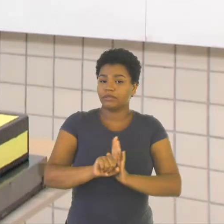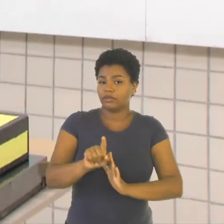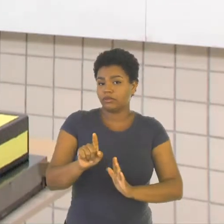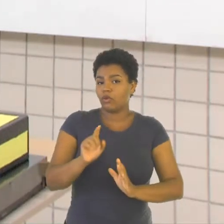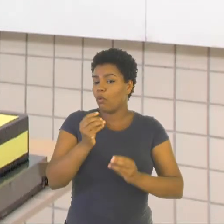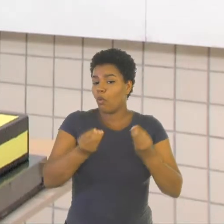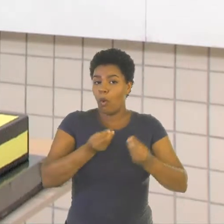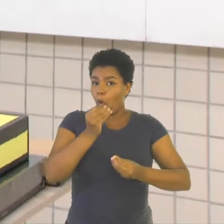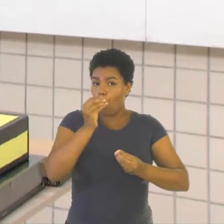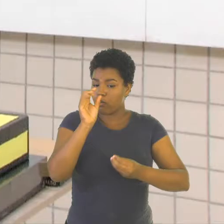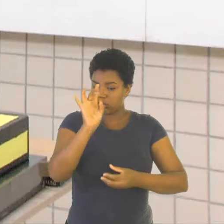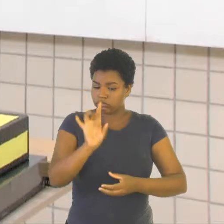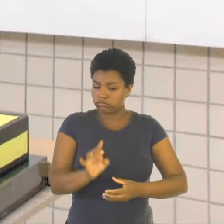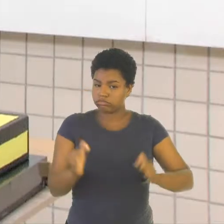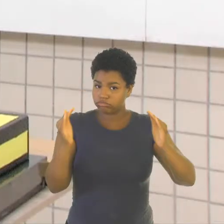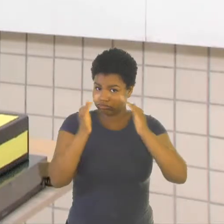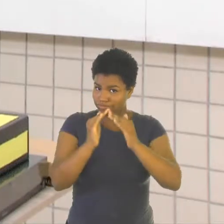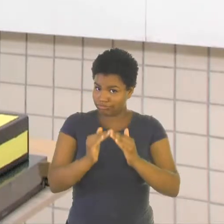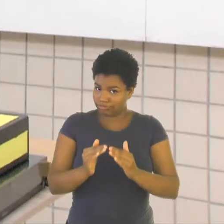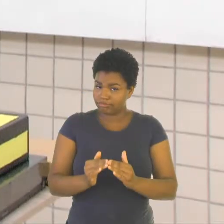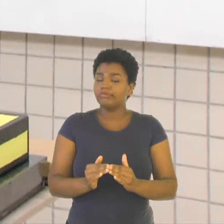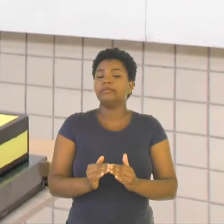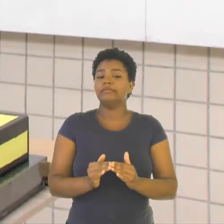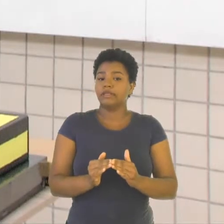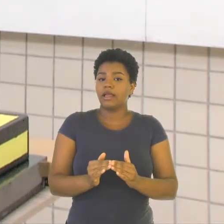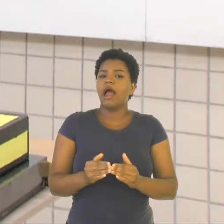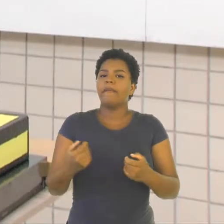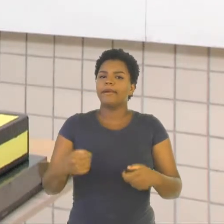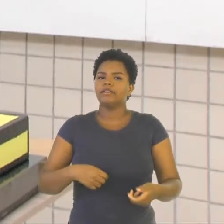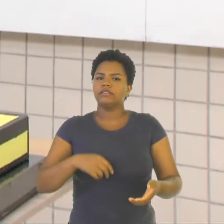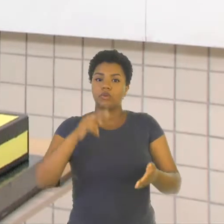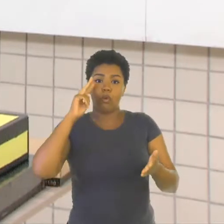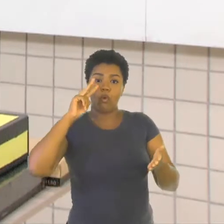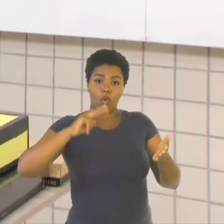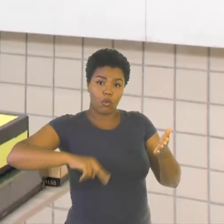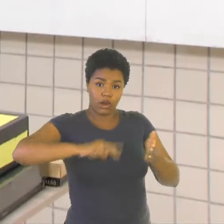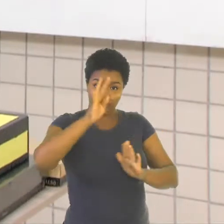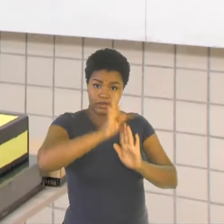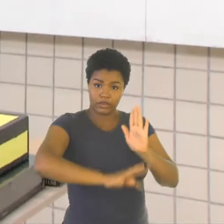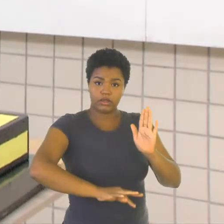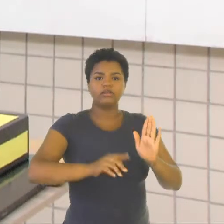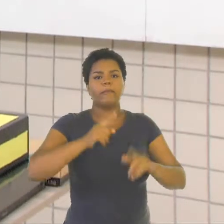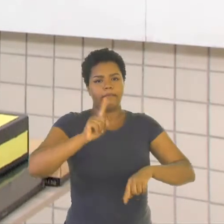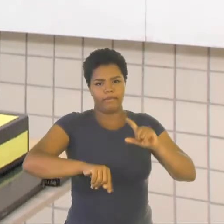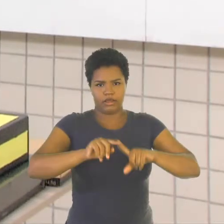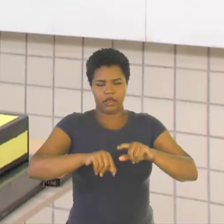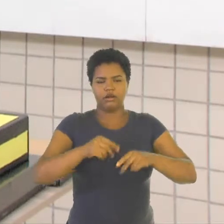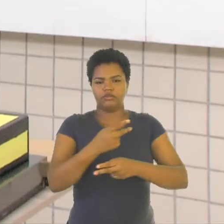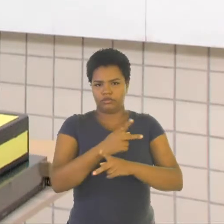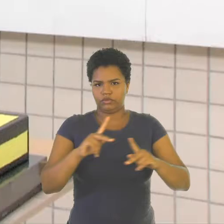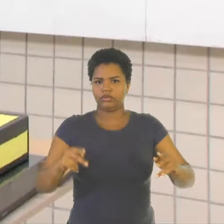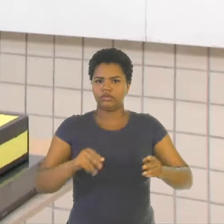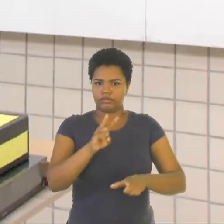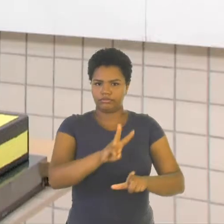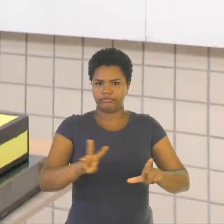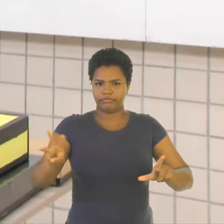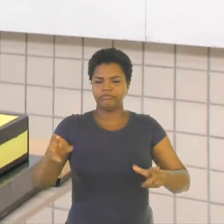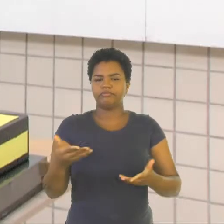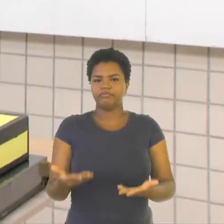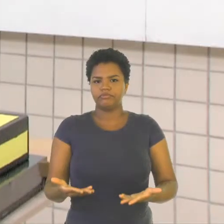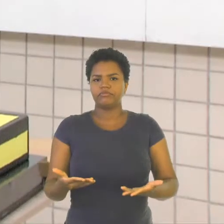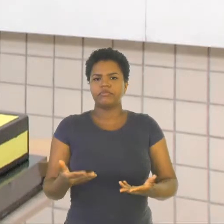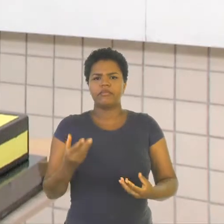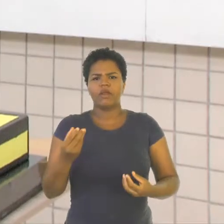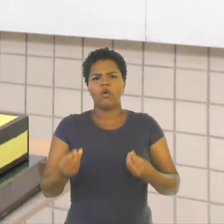cada um, eu teria que pegar o texto, olhar, esse texto está no material de vocês na plataforma, e aí vocês vão perguntar, como que era a casa